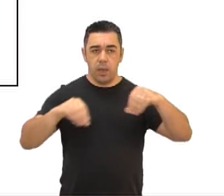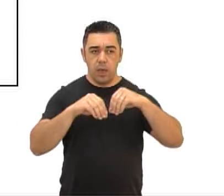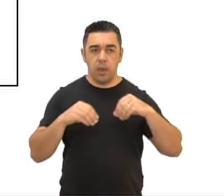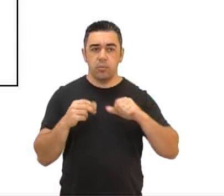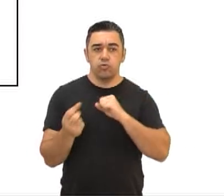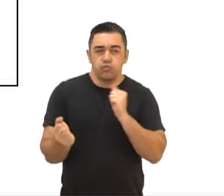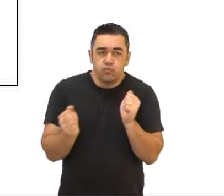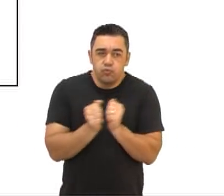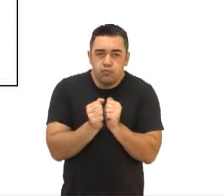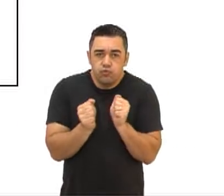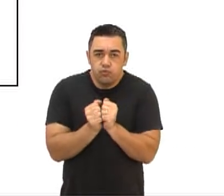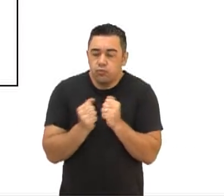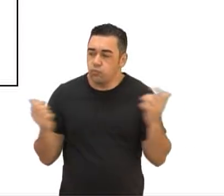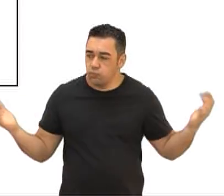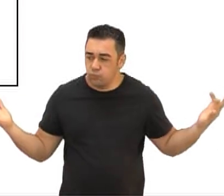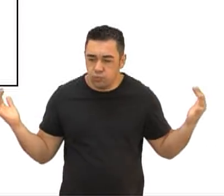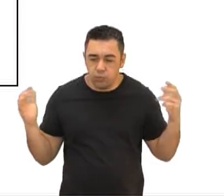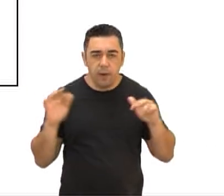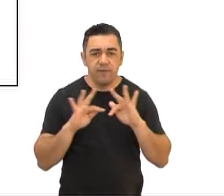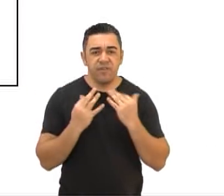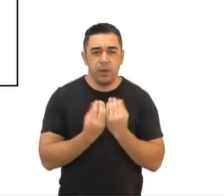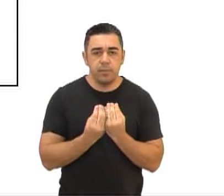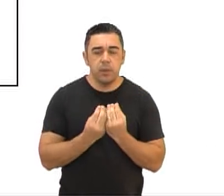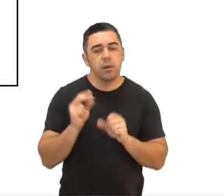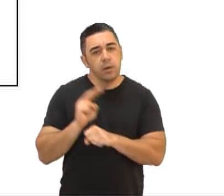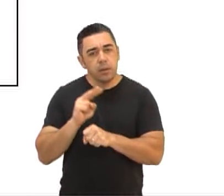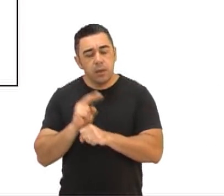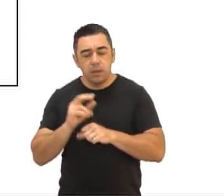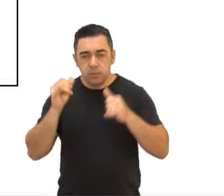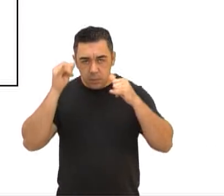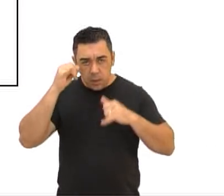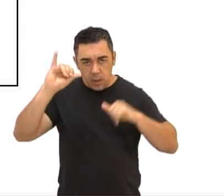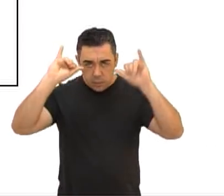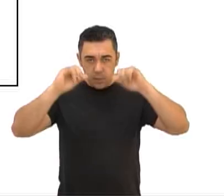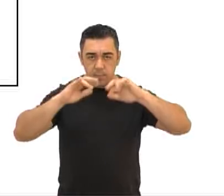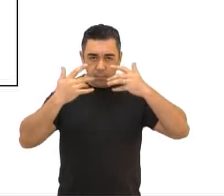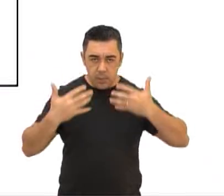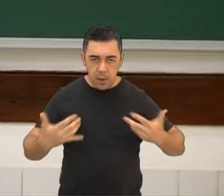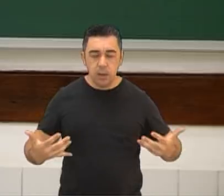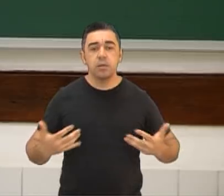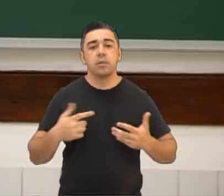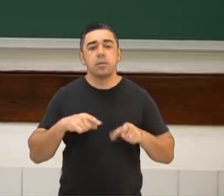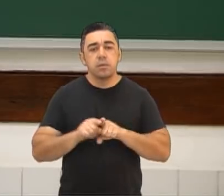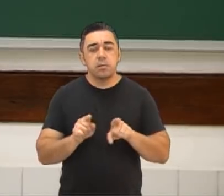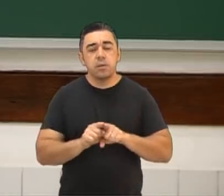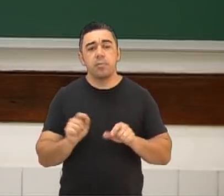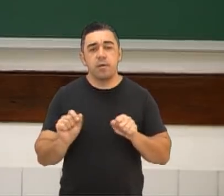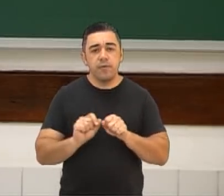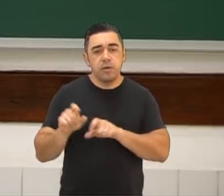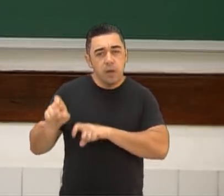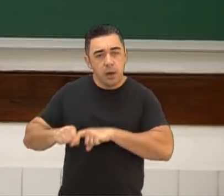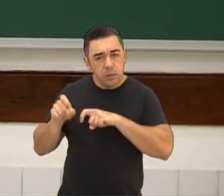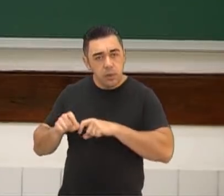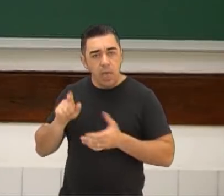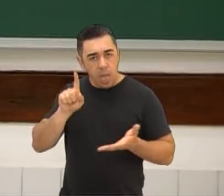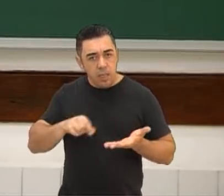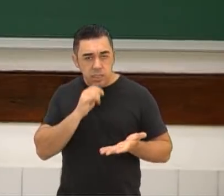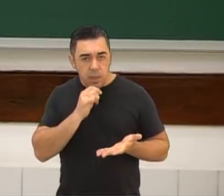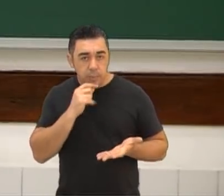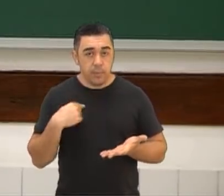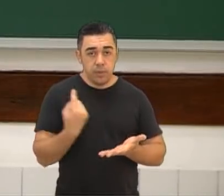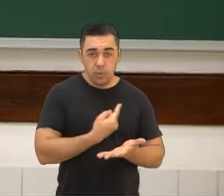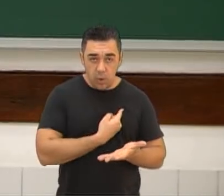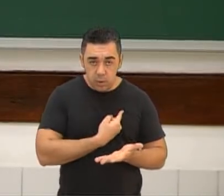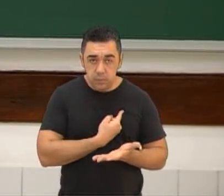o uso comunitário da terra, criação de animais e agricultura. Então são alguns exemplos ali para